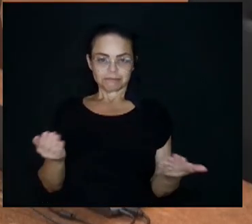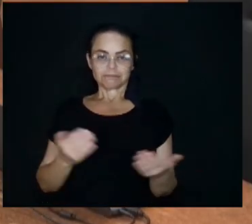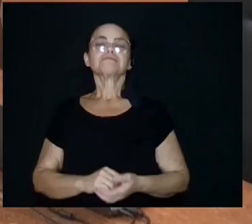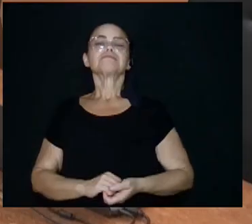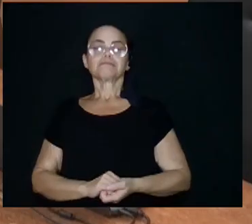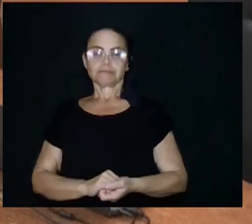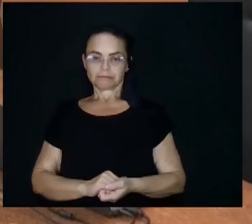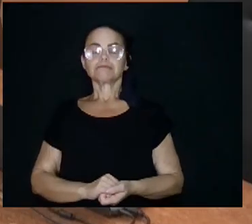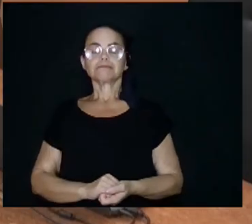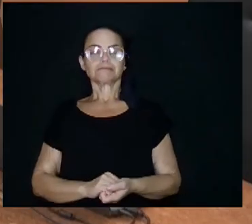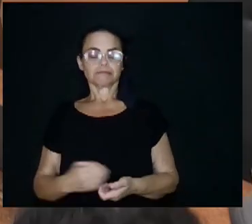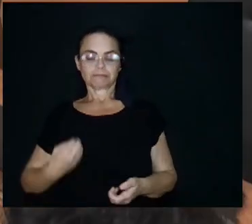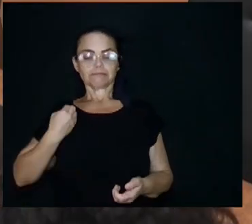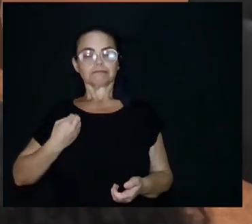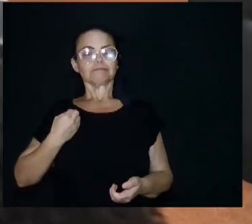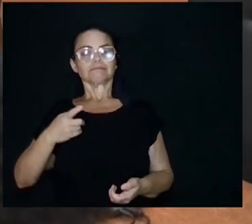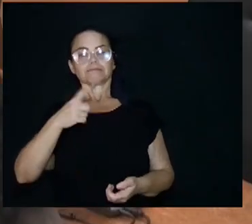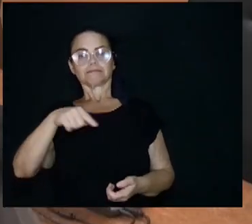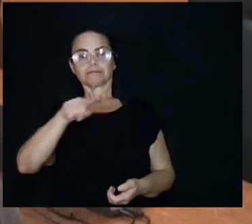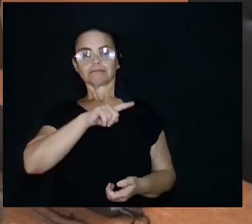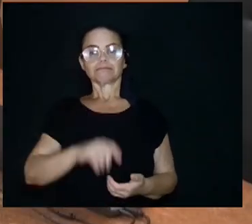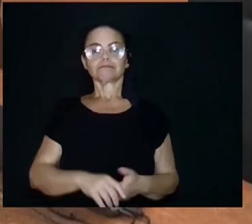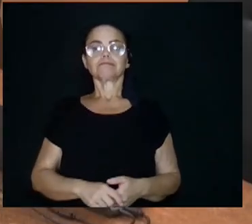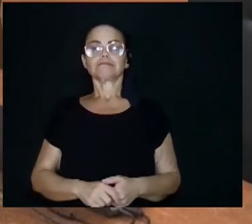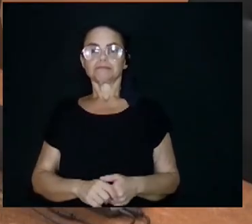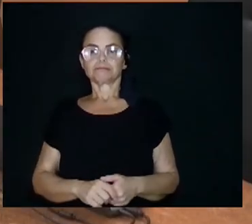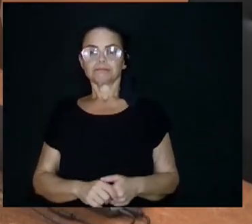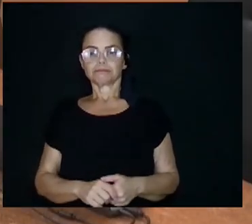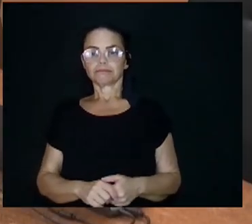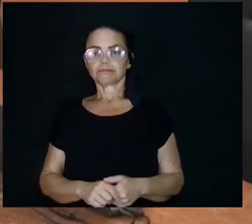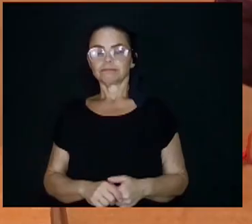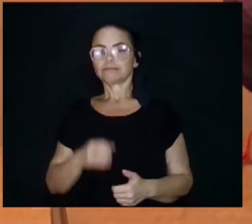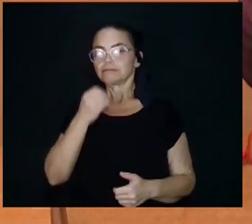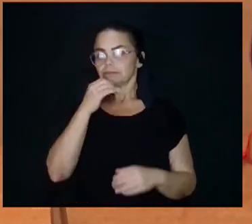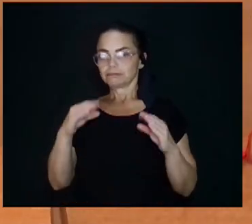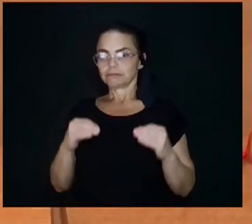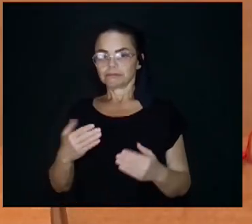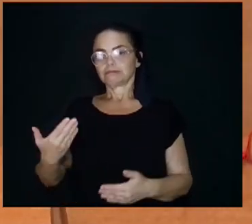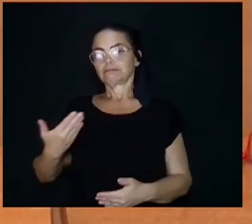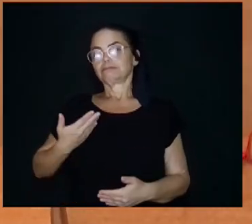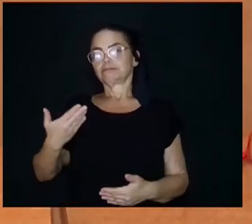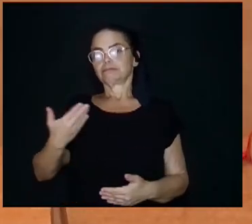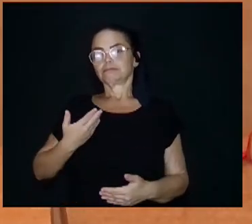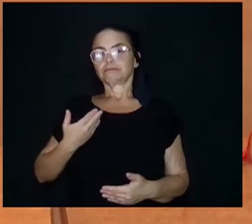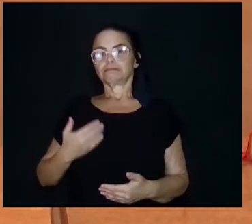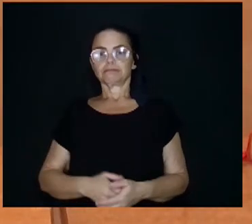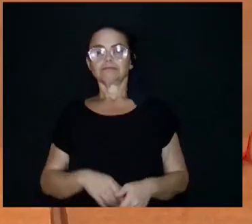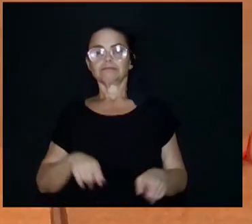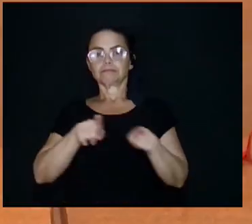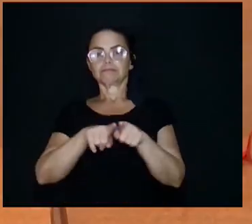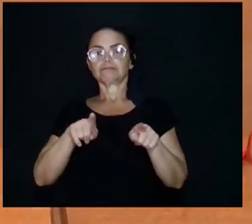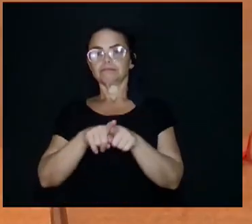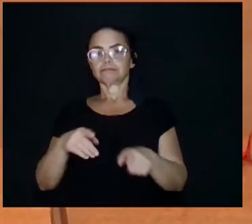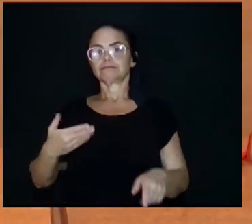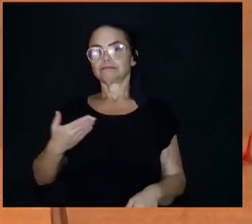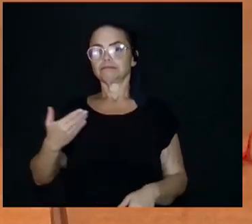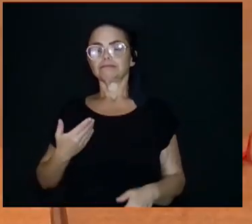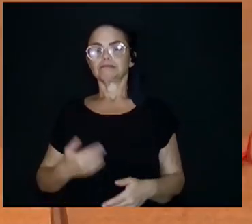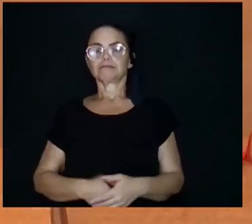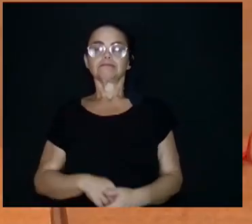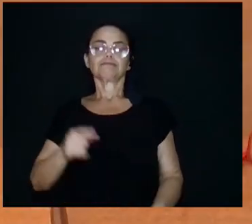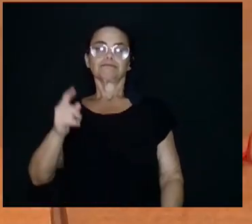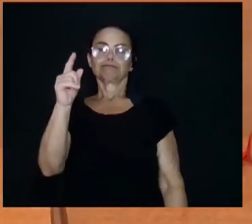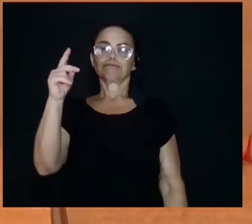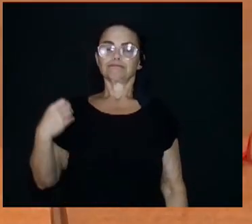presentes. Boa noite à minha colega e também amiga, companheira já de muitos anos de